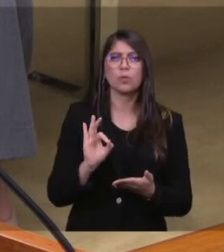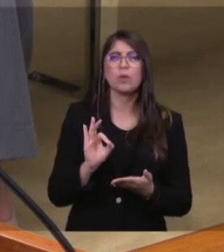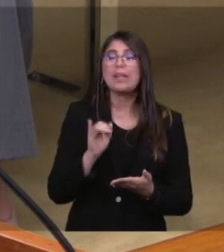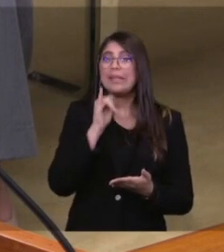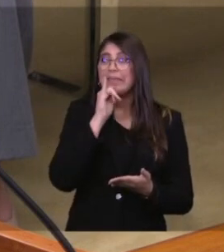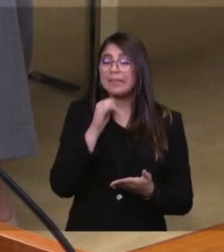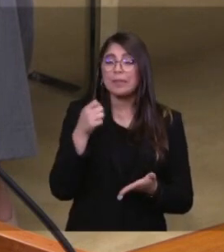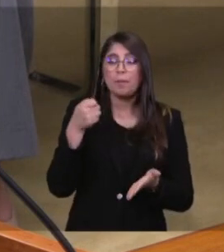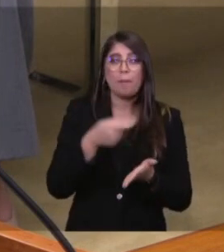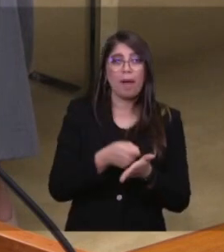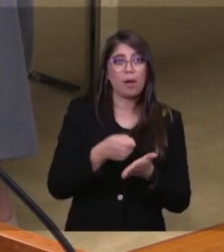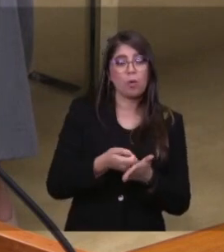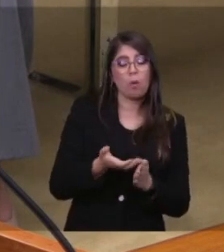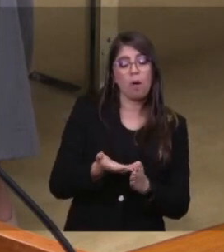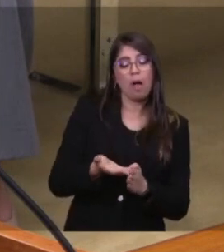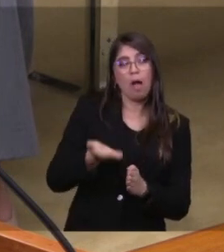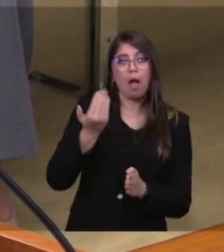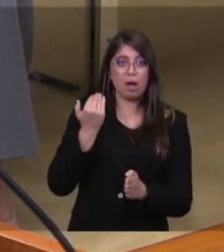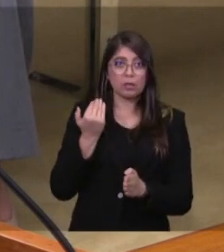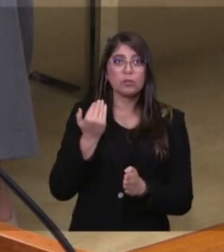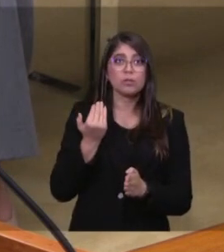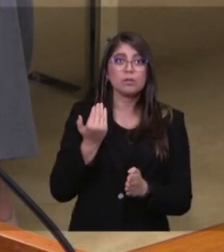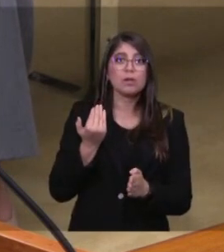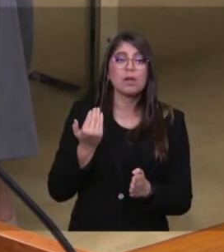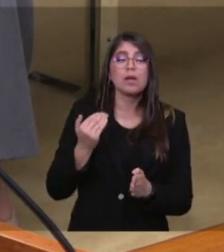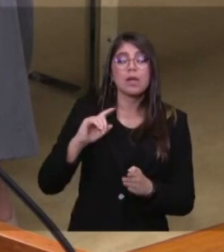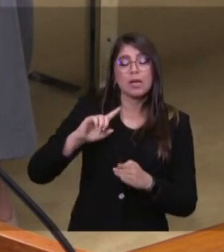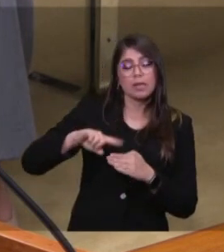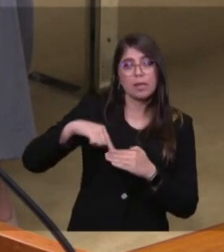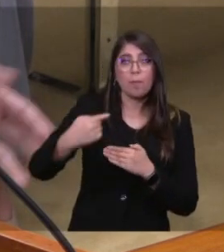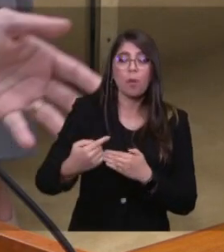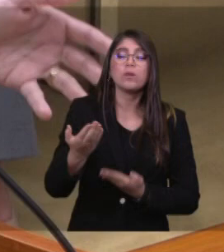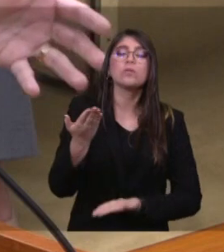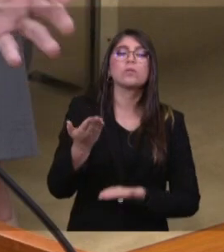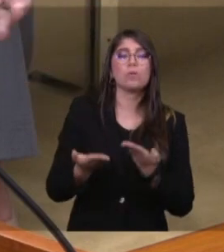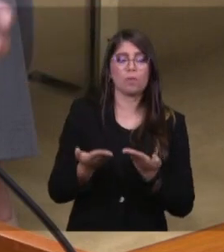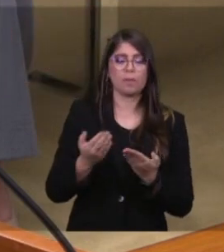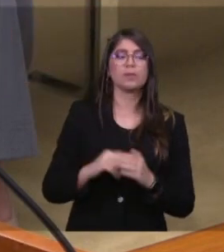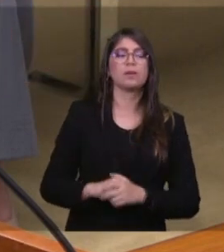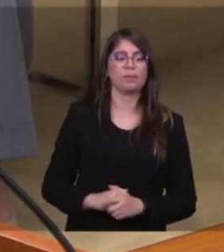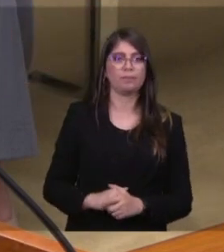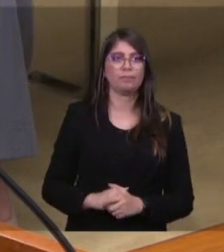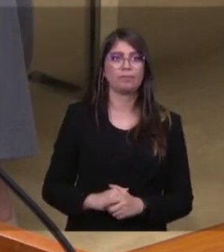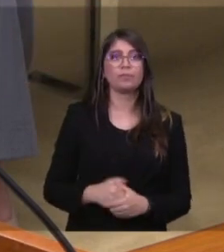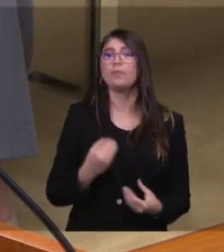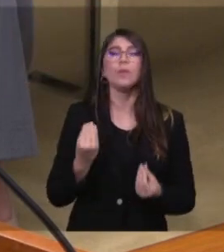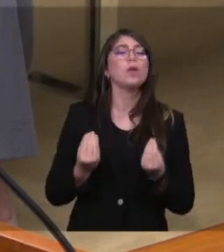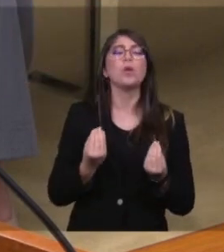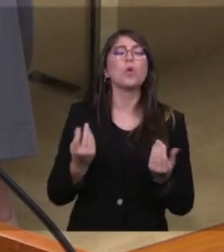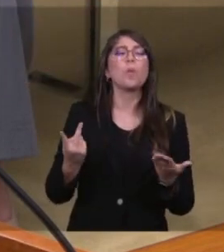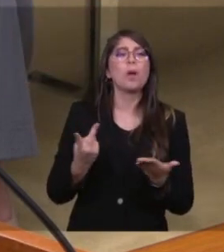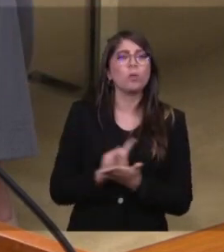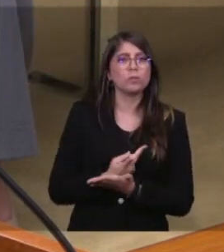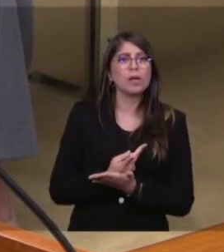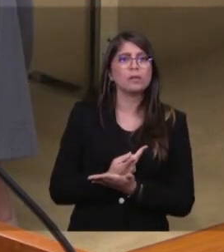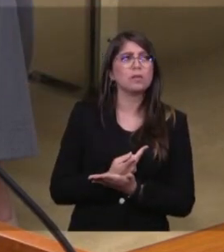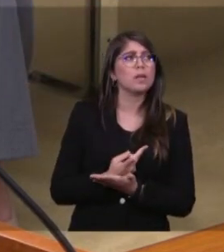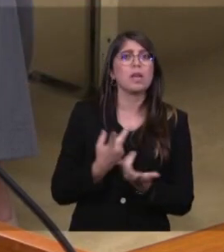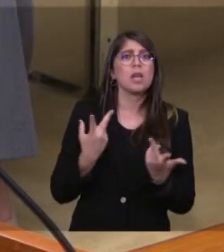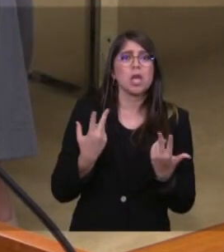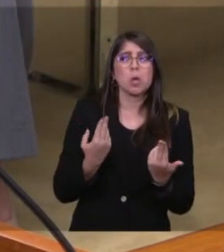recolhido nas operações anteriores às operações posteriores. E o faz na forma como é qualquer